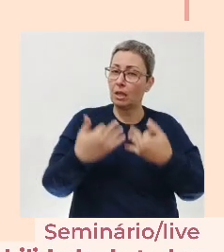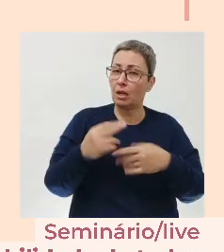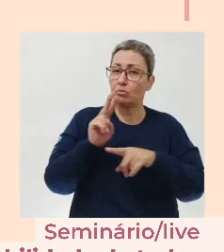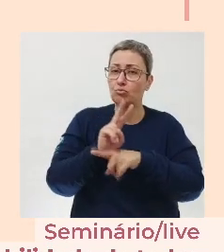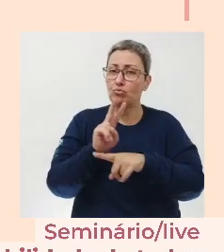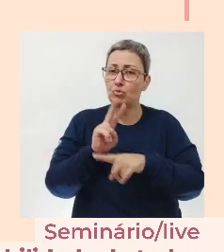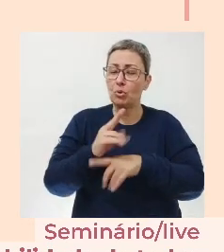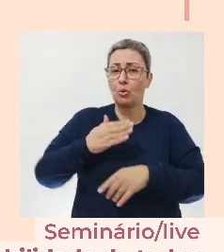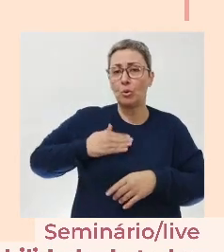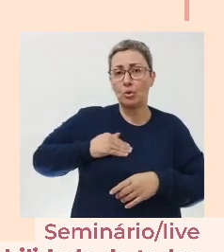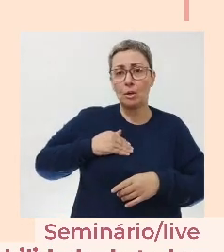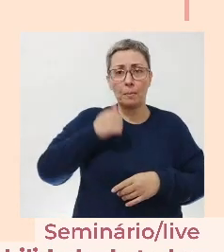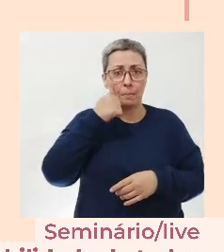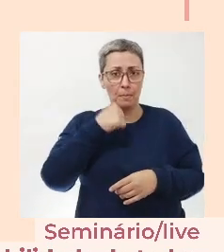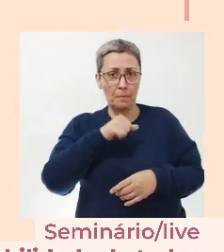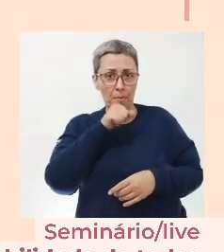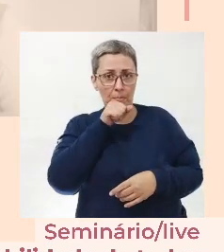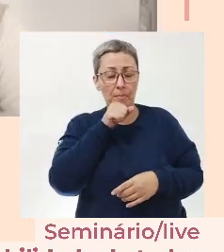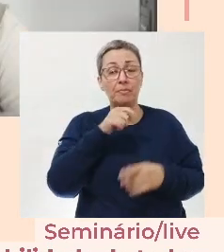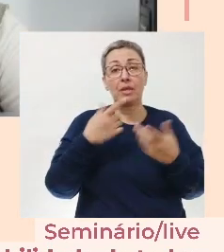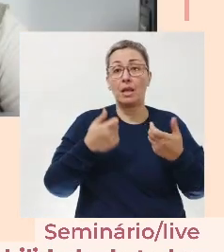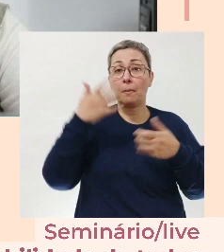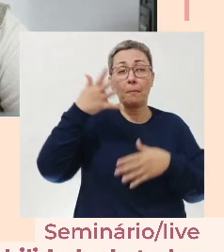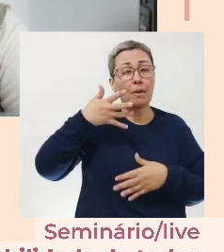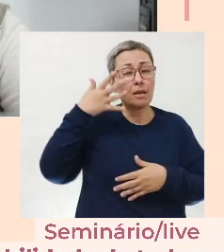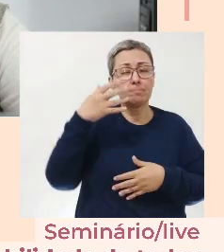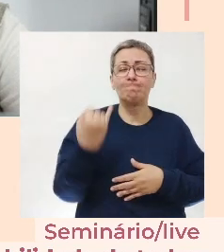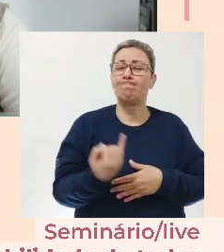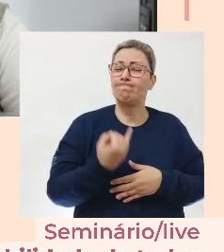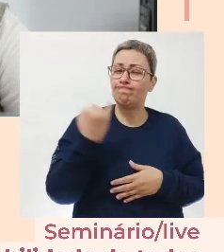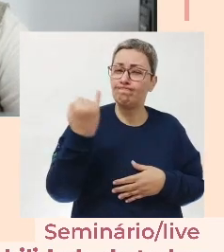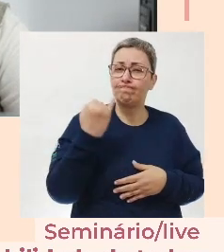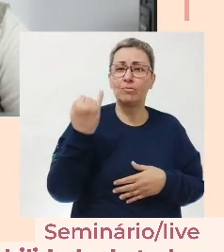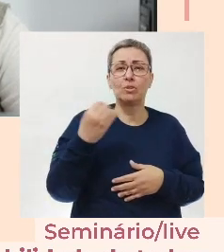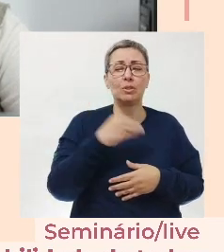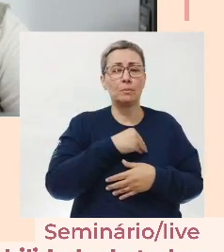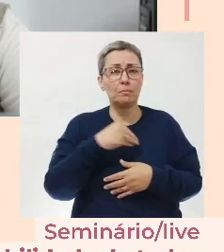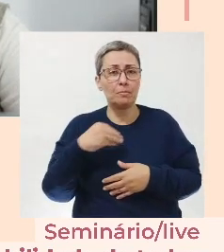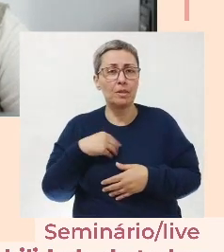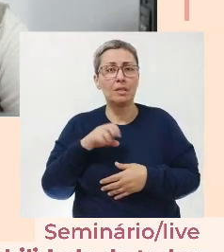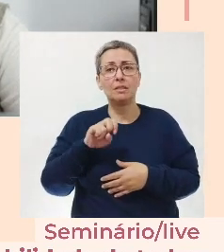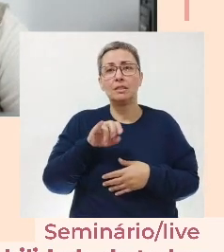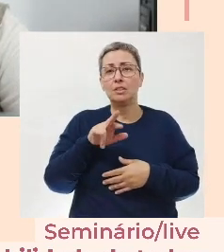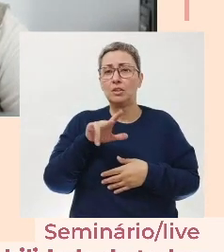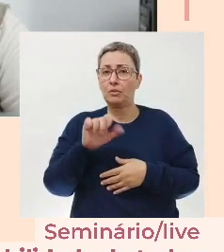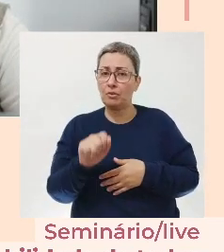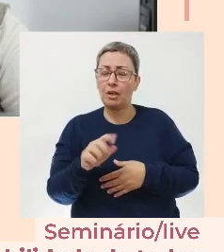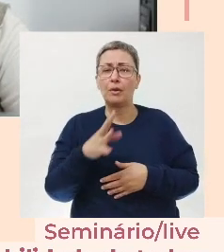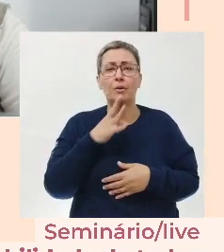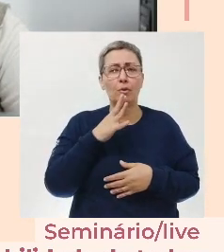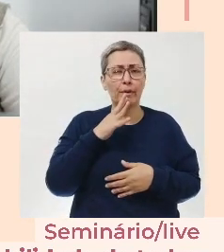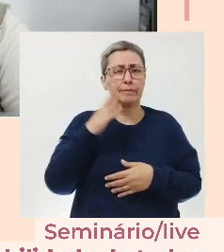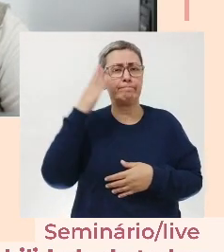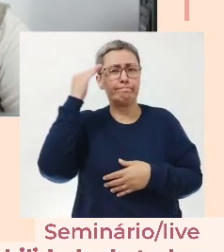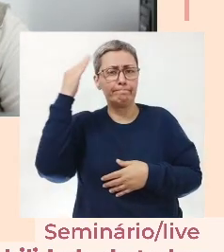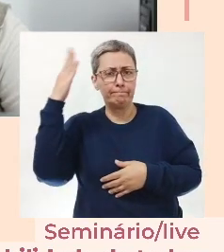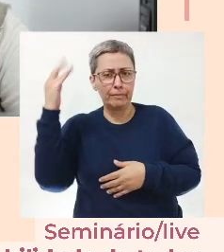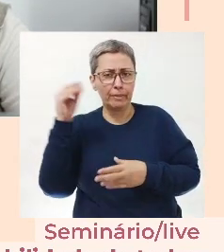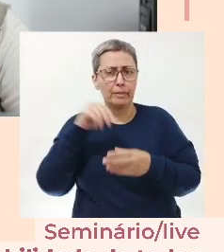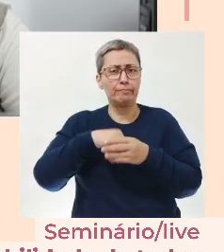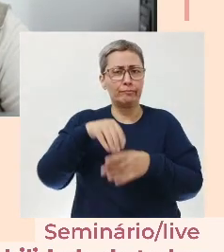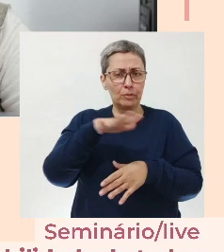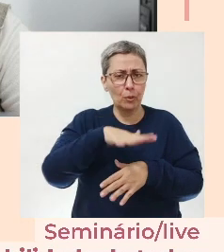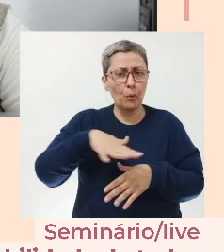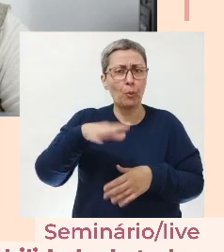falar sobre a proteção do aleitamento materno. É uma palestra super importante, a doutora Silvia é bastante conhecida e renomada